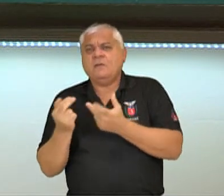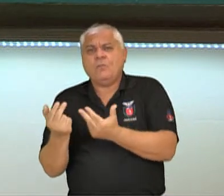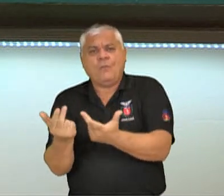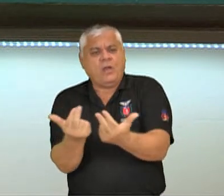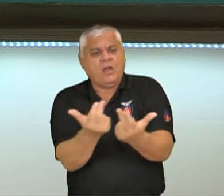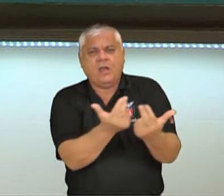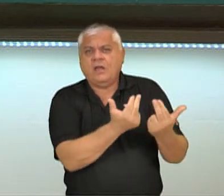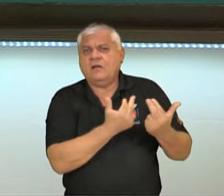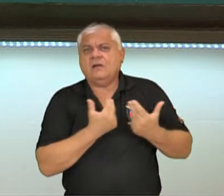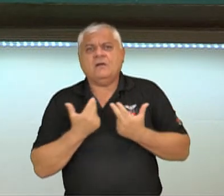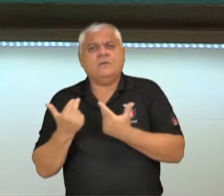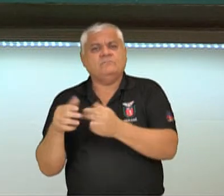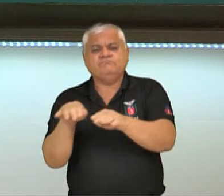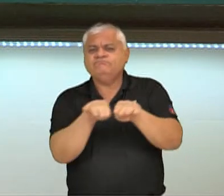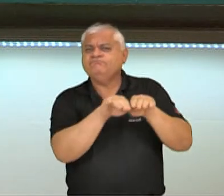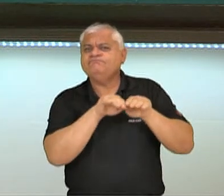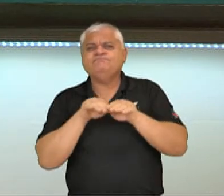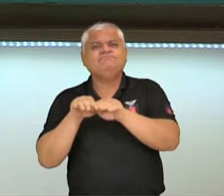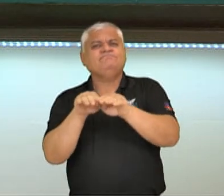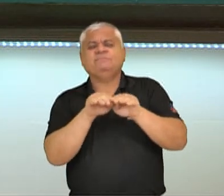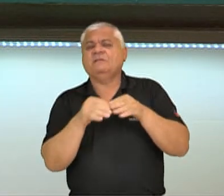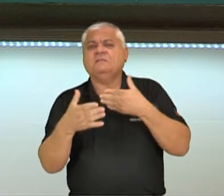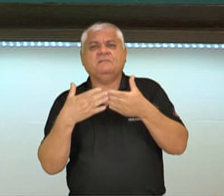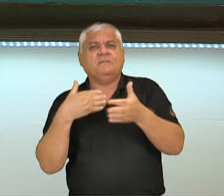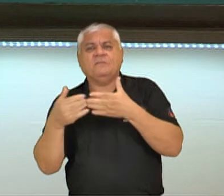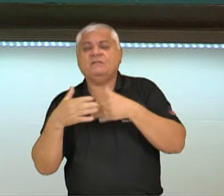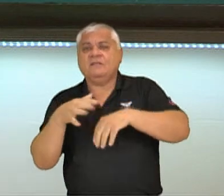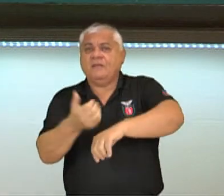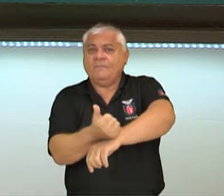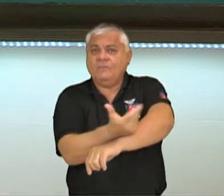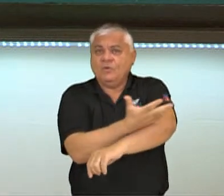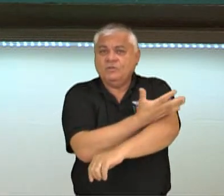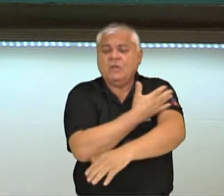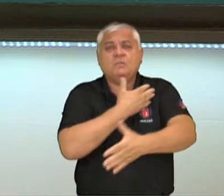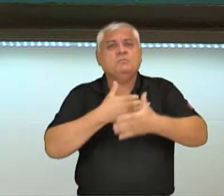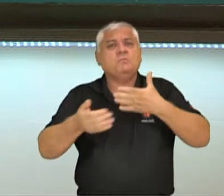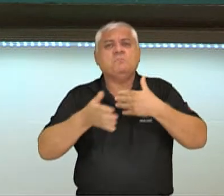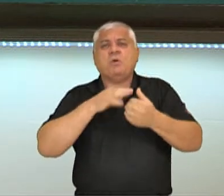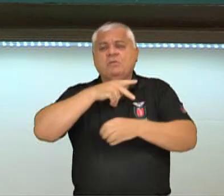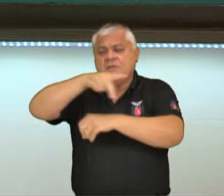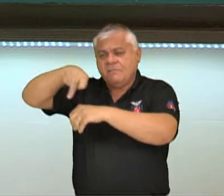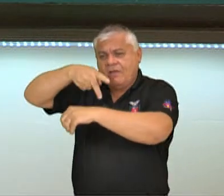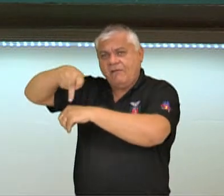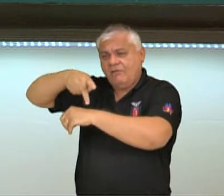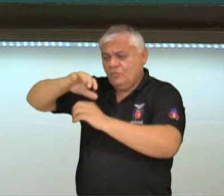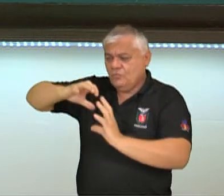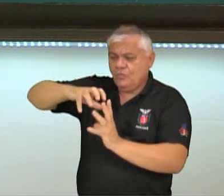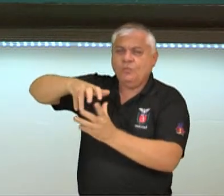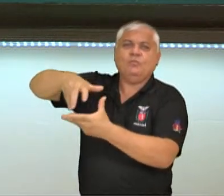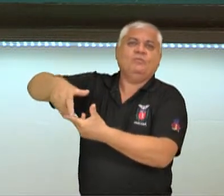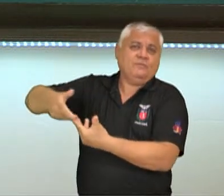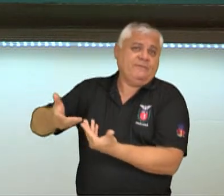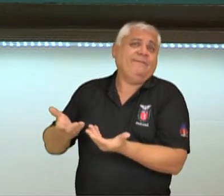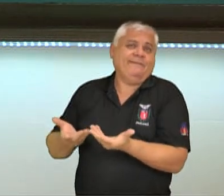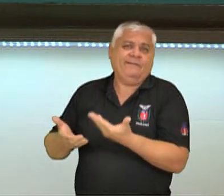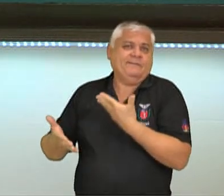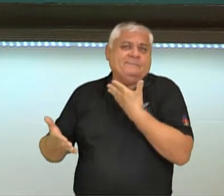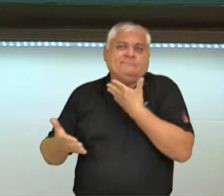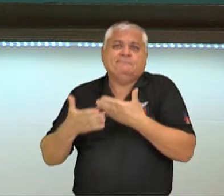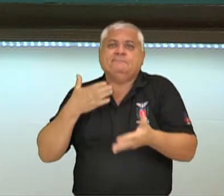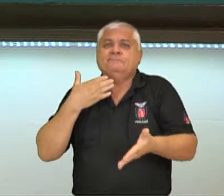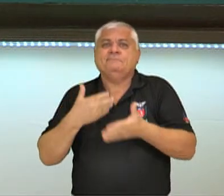mesma reação a determinada emoção em qualquer lugar do mundo. Independe